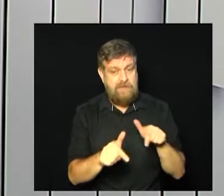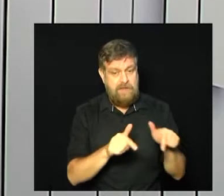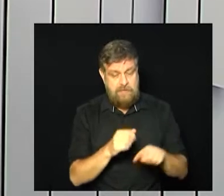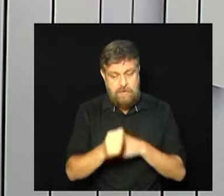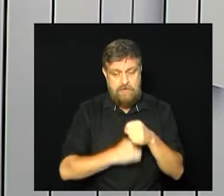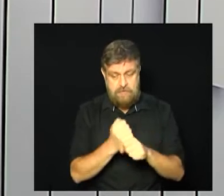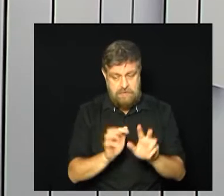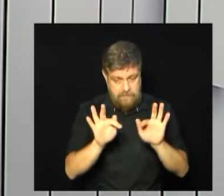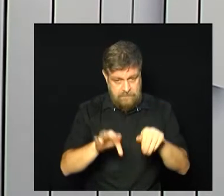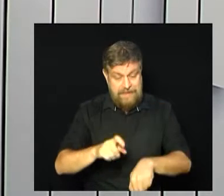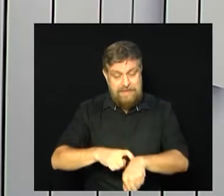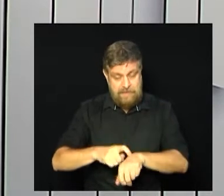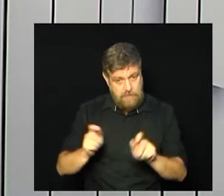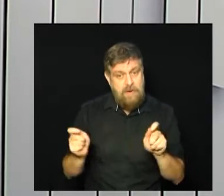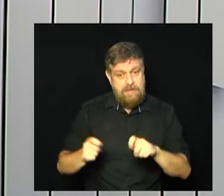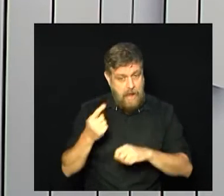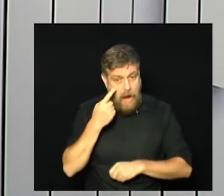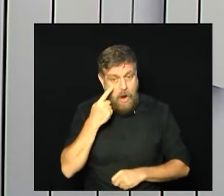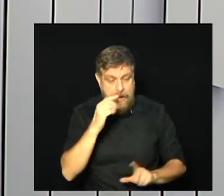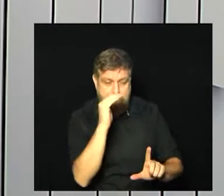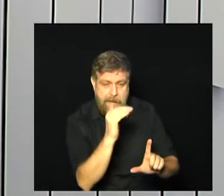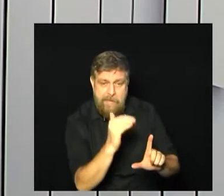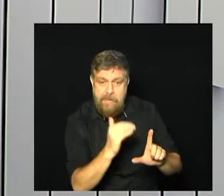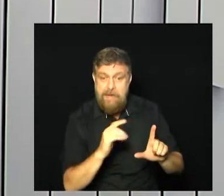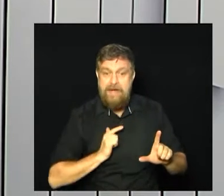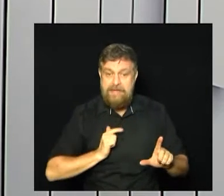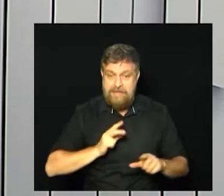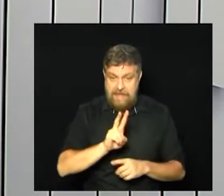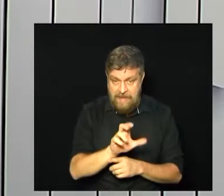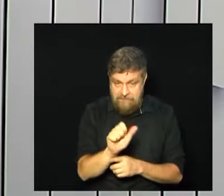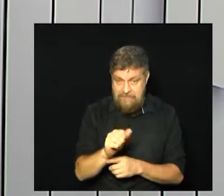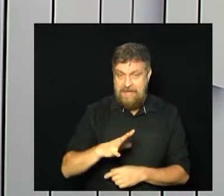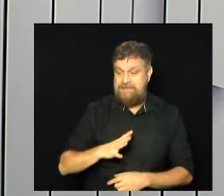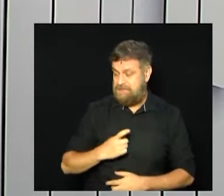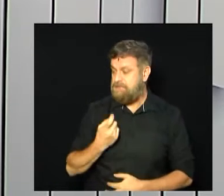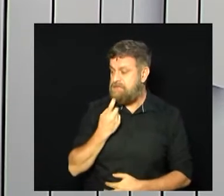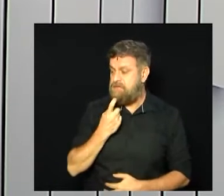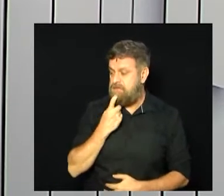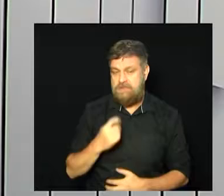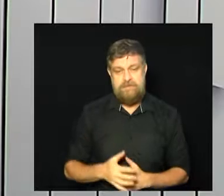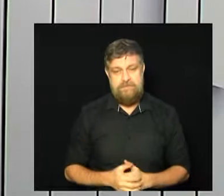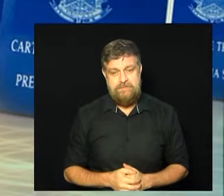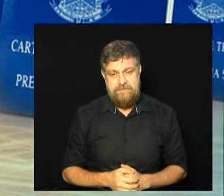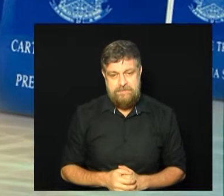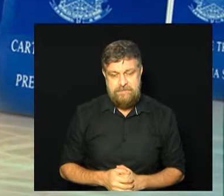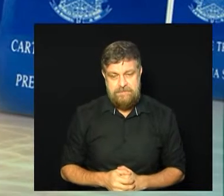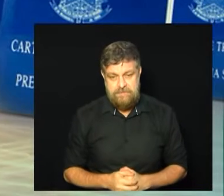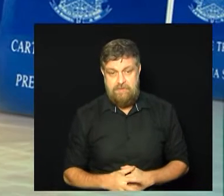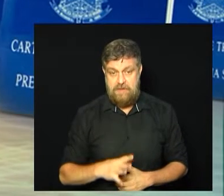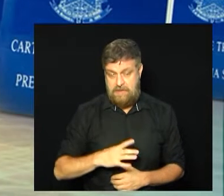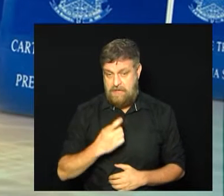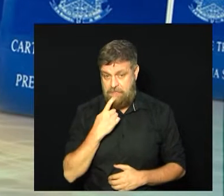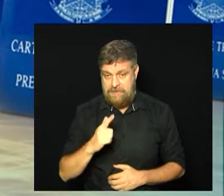ano, dá tempo, viu? Confira agora as vagas disponíveis aqui para a cidade de Campinas. Campinas